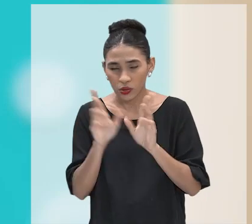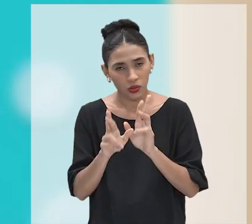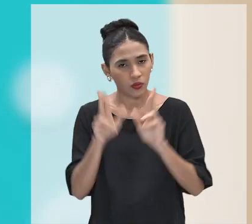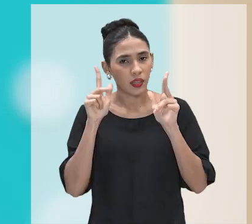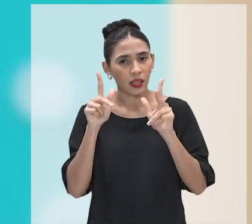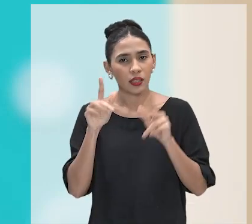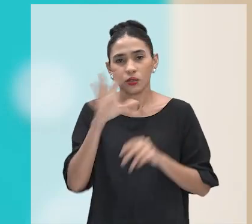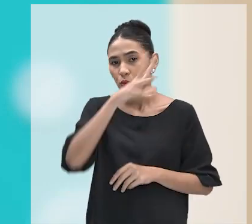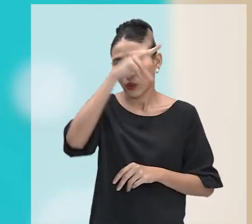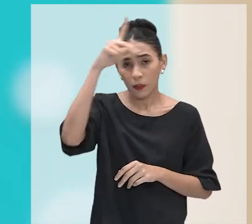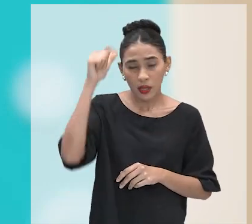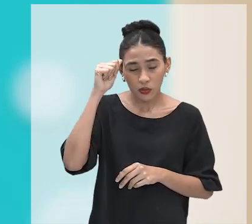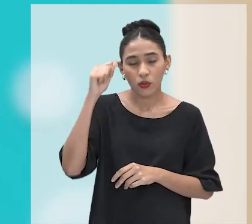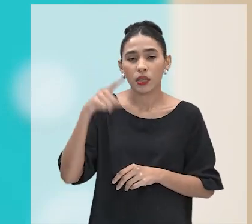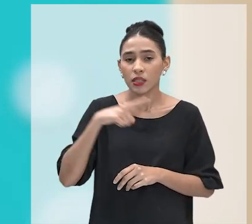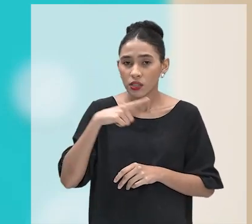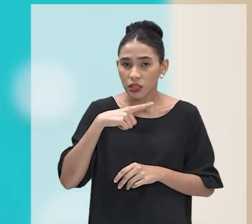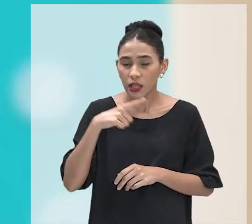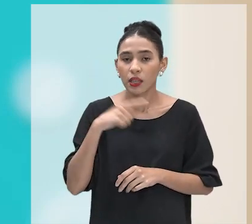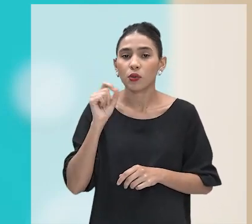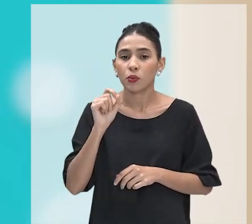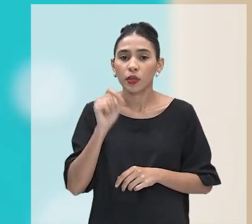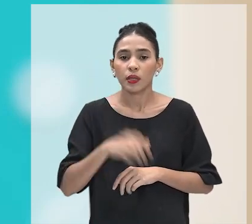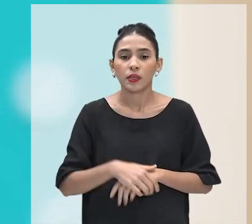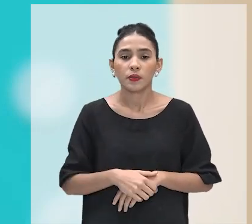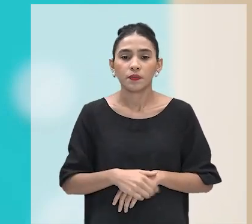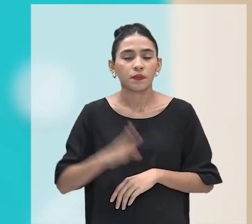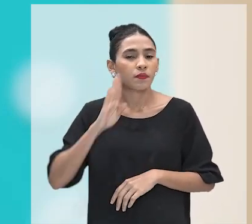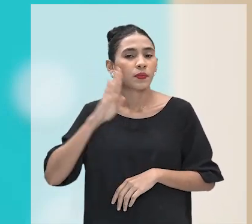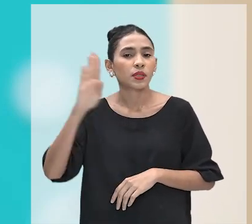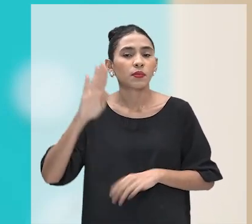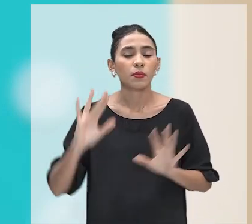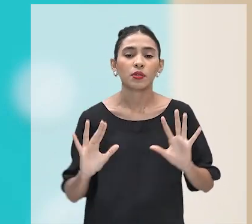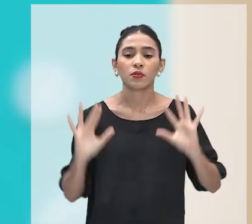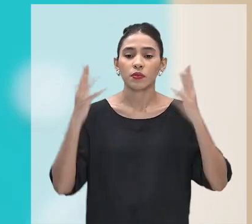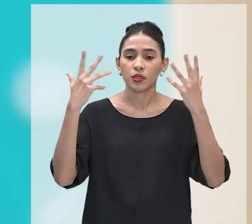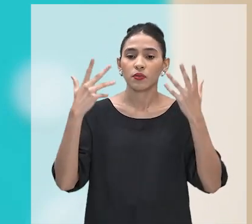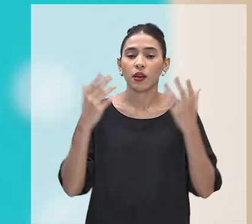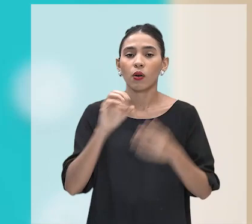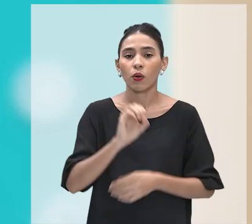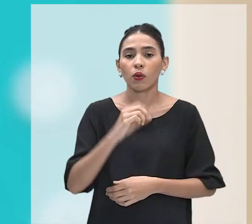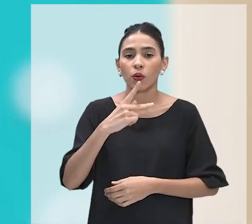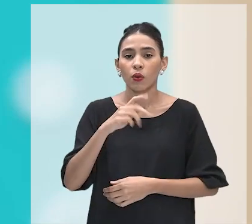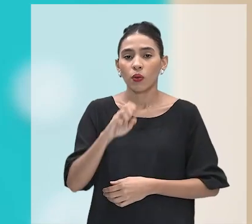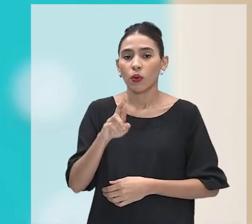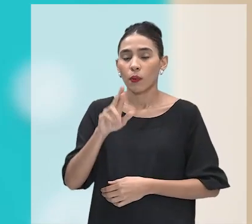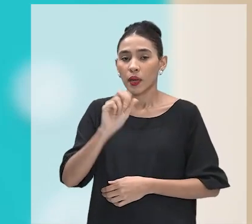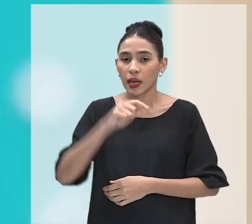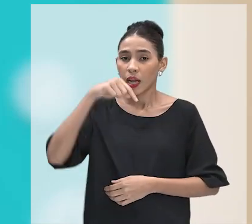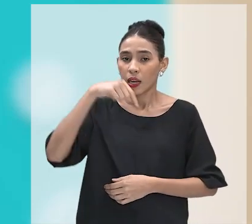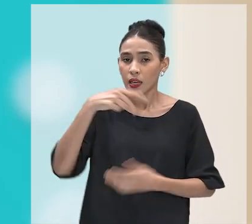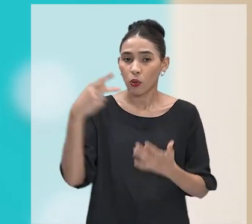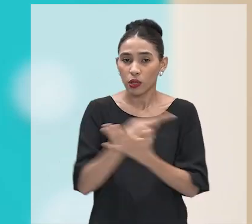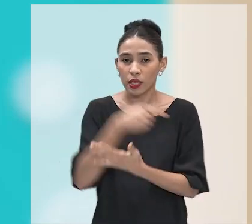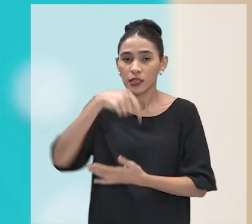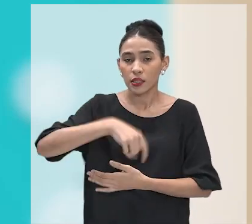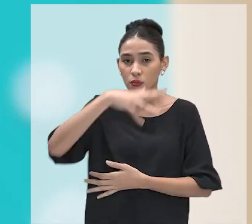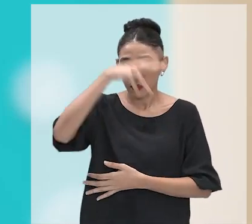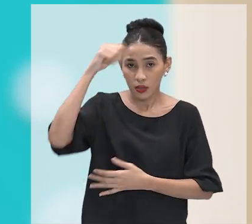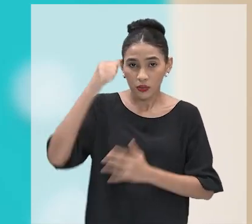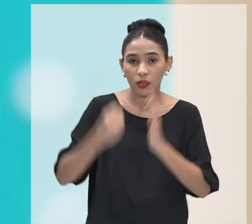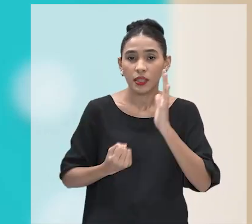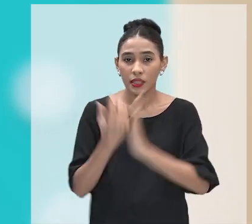já exporta, principalmente quando aconteceu o festival, né, de ópera, que acontece aqui no Amazonas. Foi criada